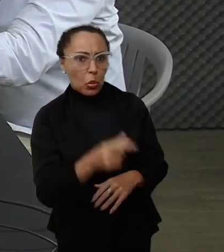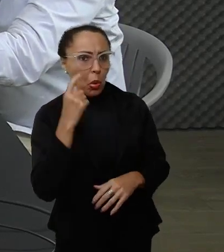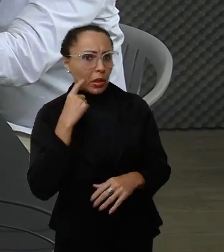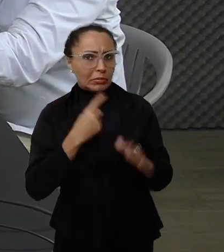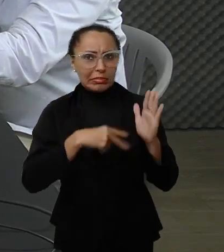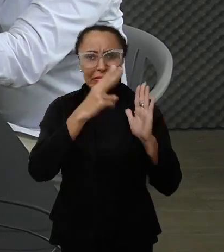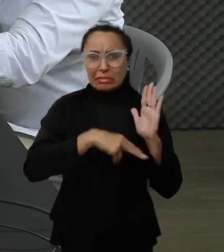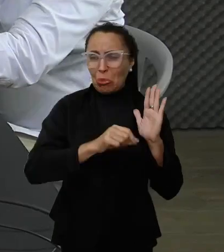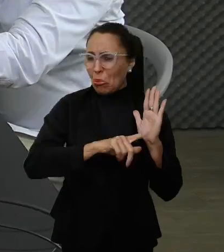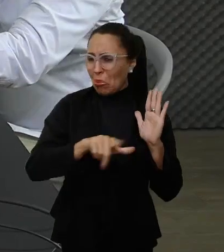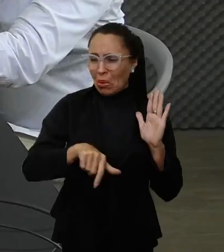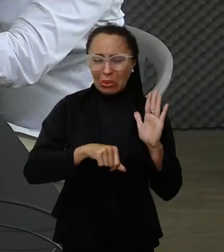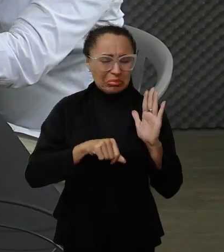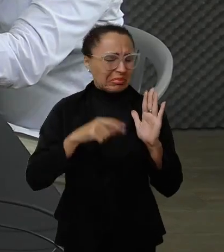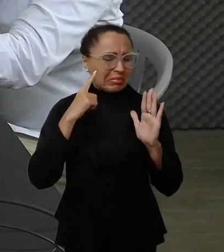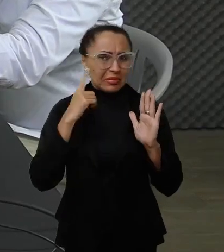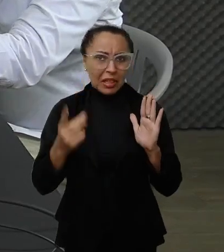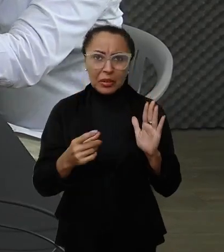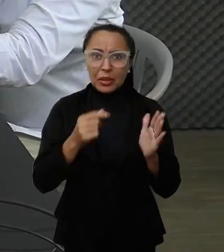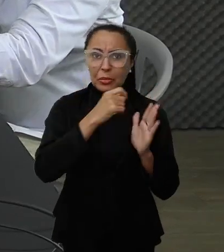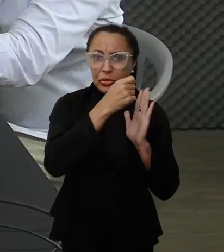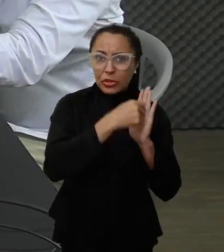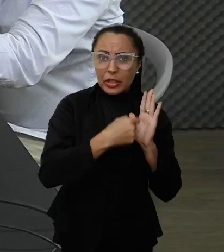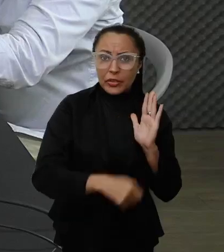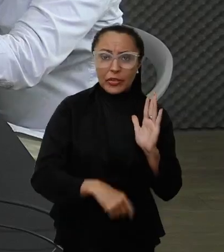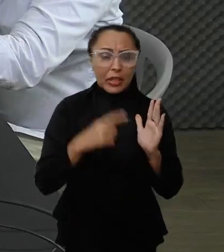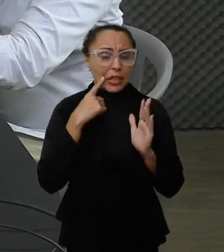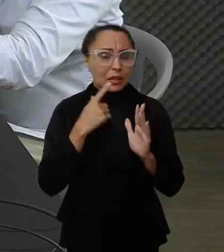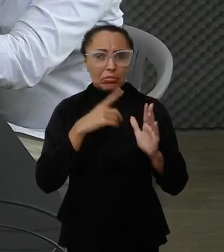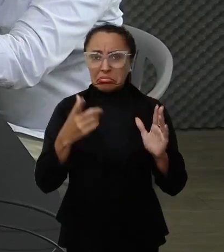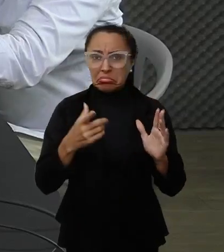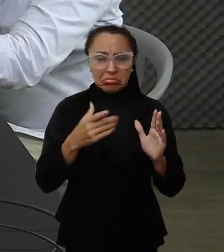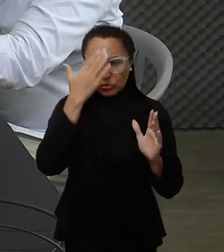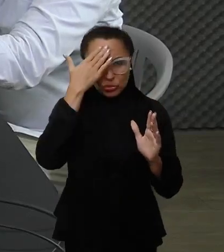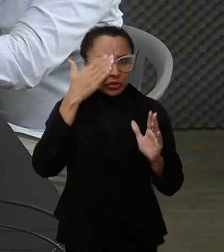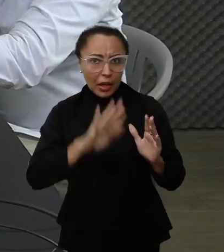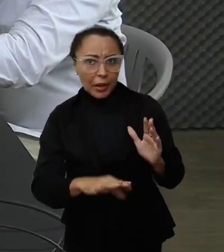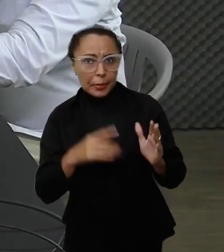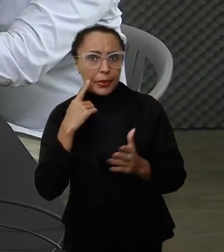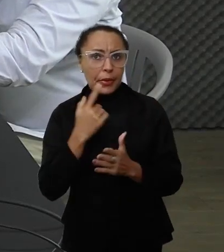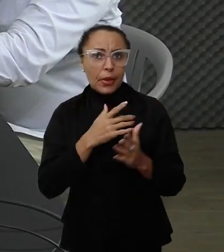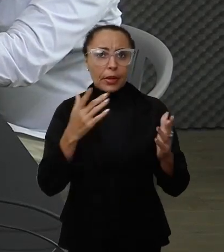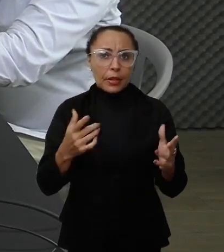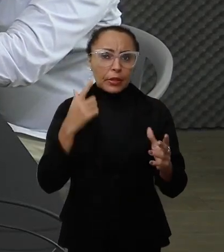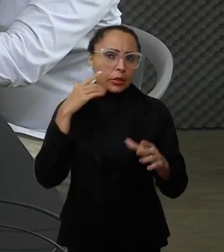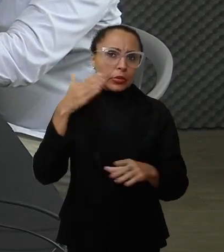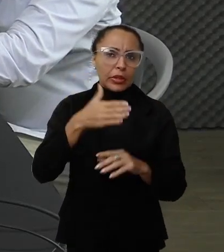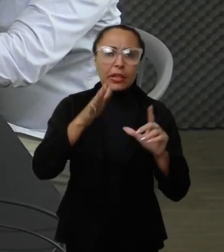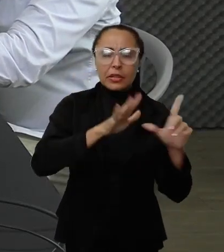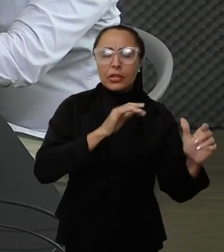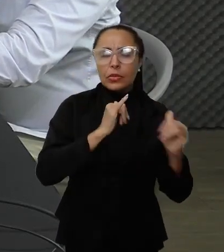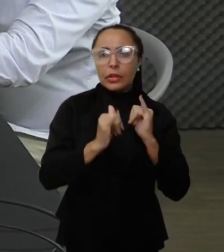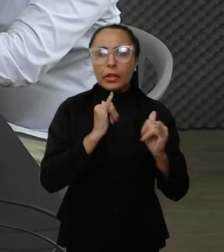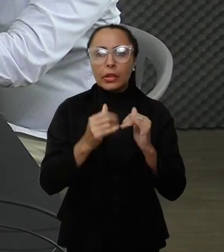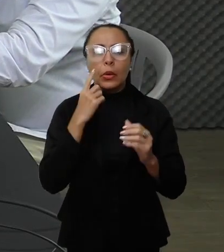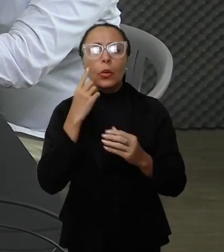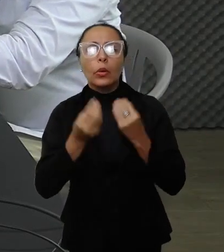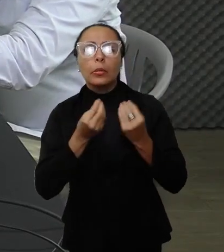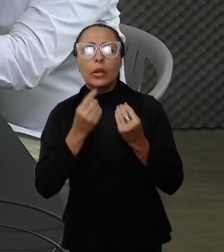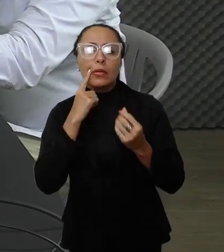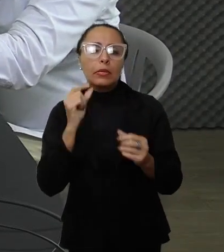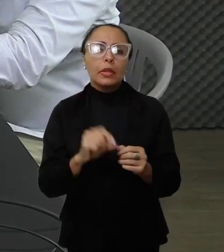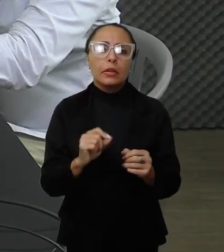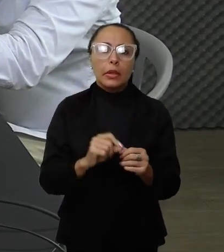não sabe escrever, para a pessoa que é analfabeta digital, que não tem acesso a esse conteúdo digital. Como é